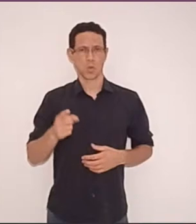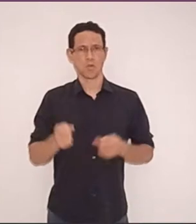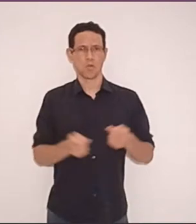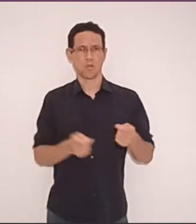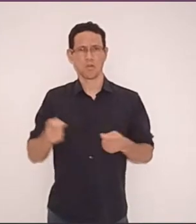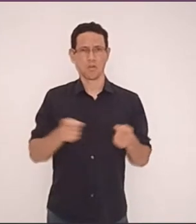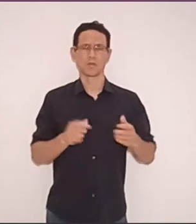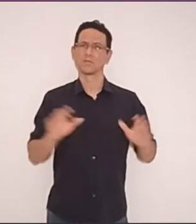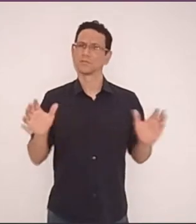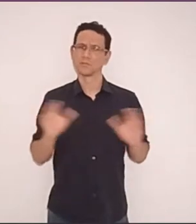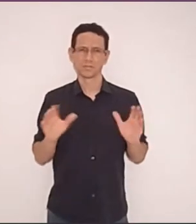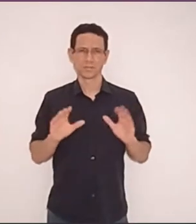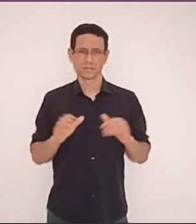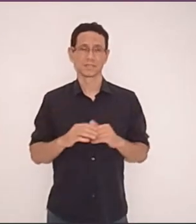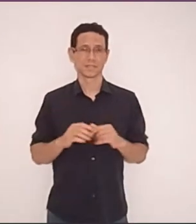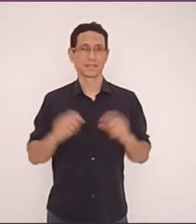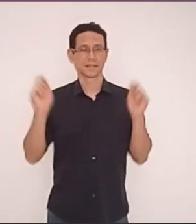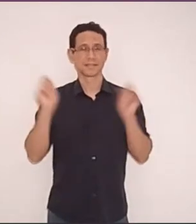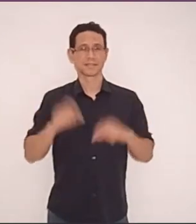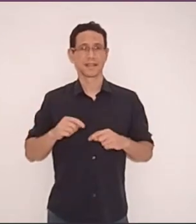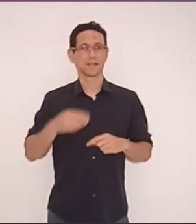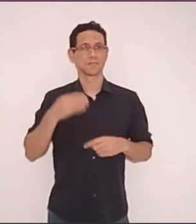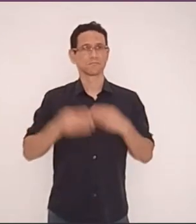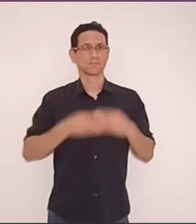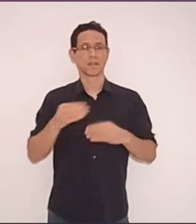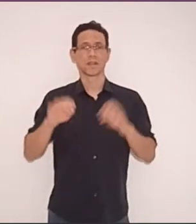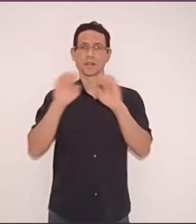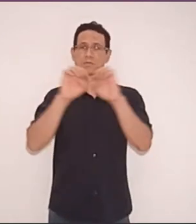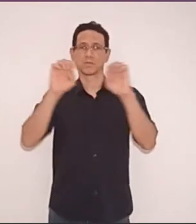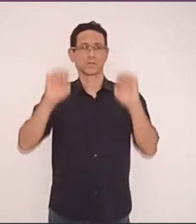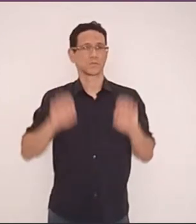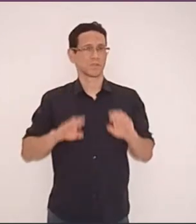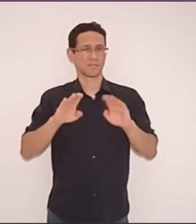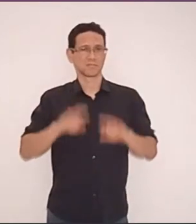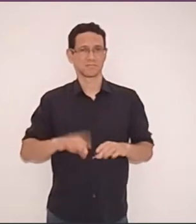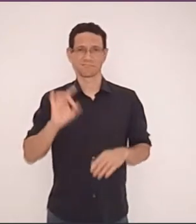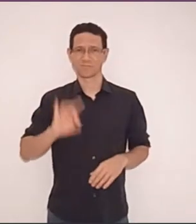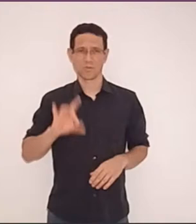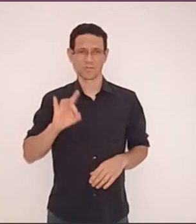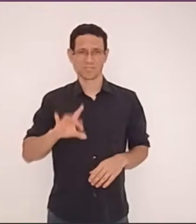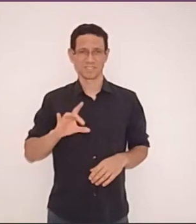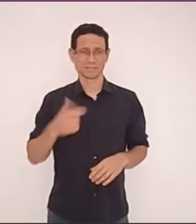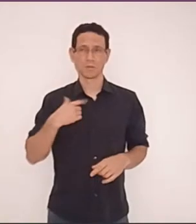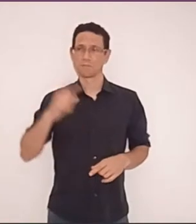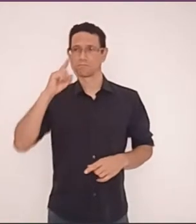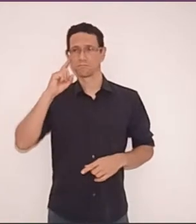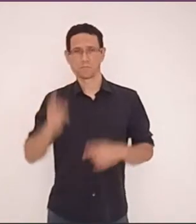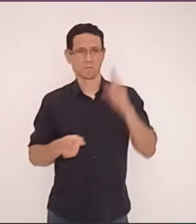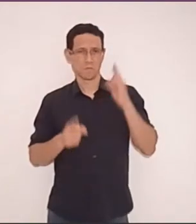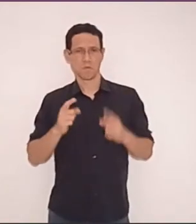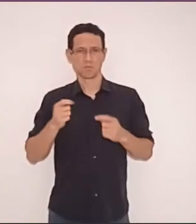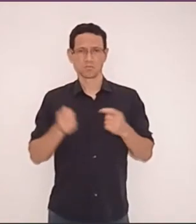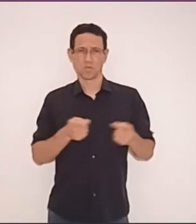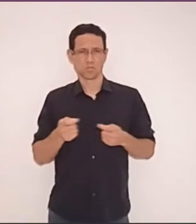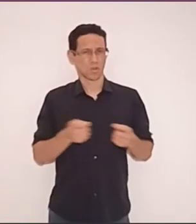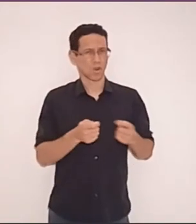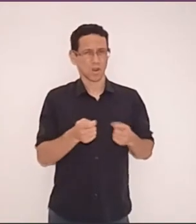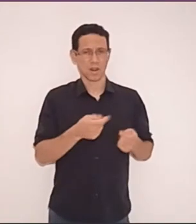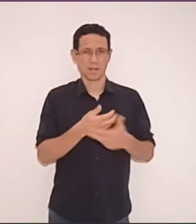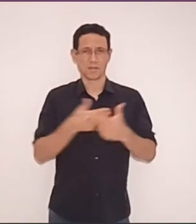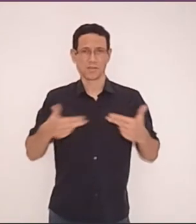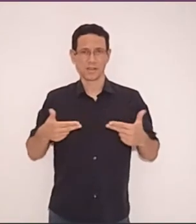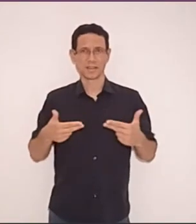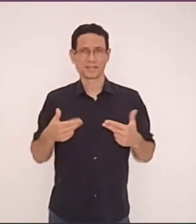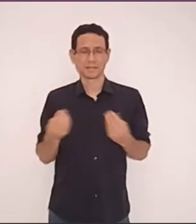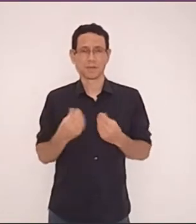controle é uma inclinação EA sua estrutura de mundo ela acaba dando gente tem que dominar e controlar o outro dominar e controlar as